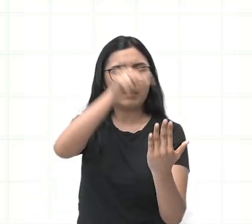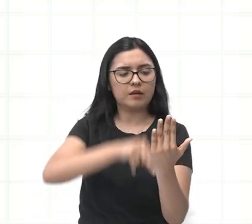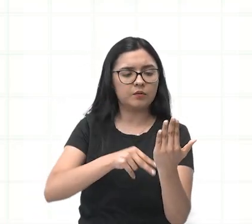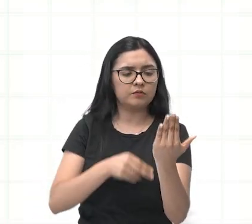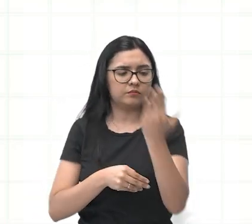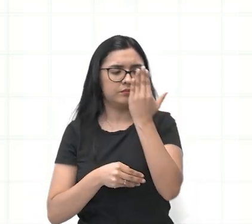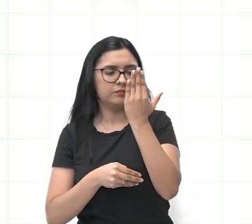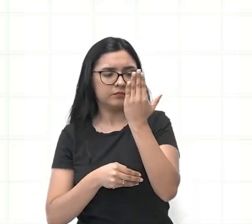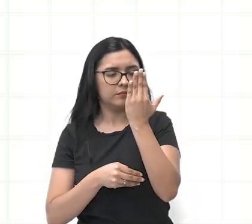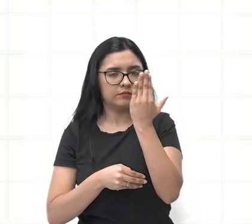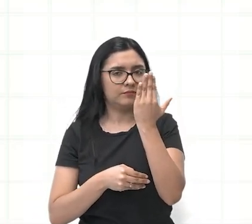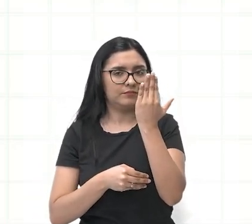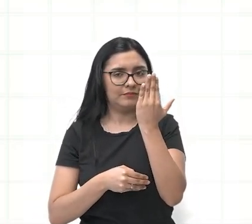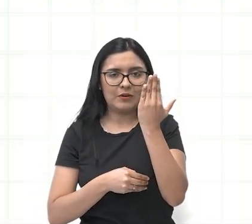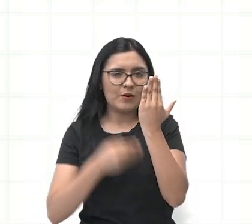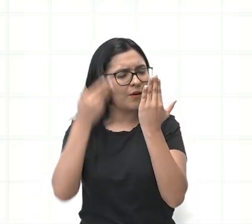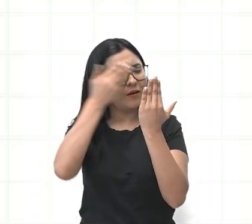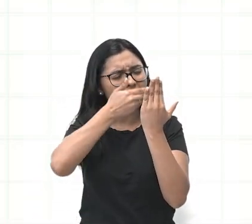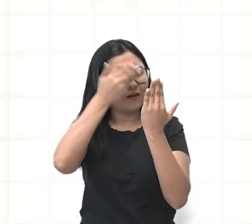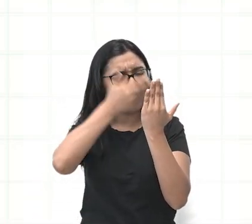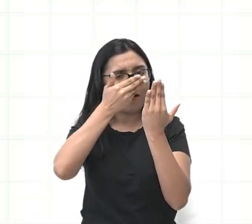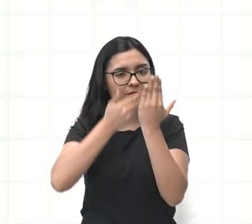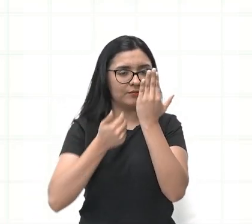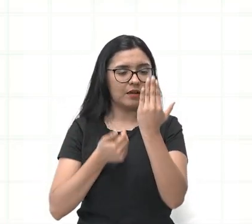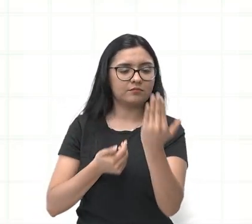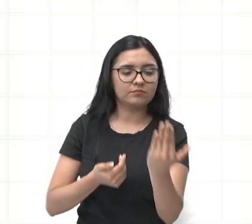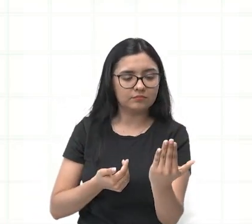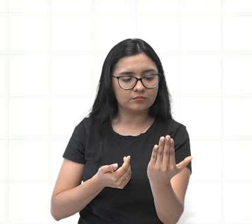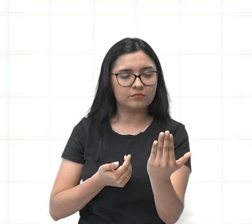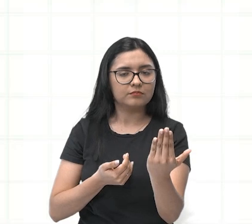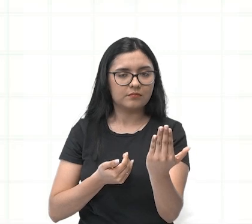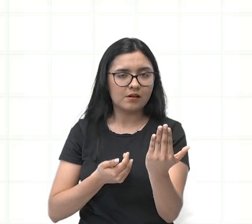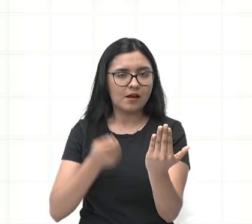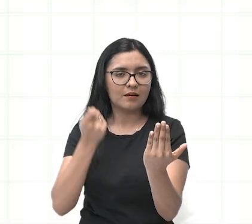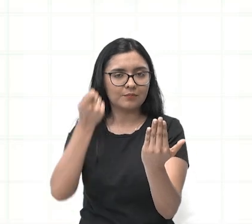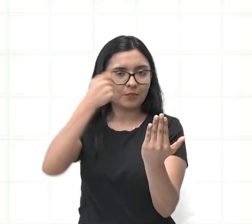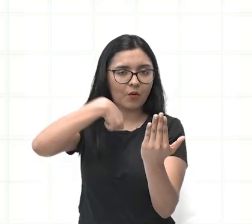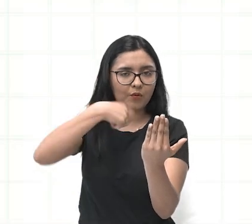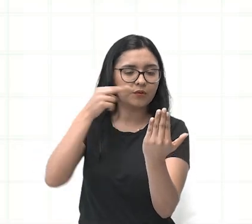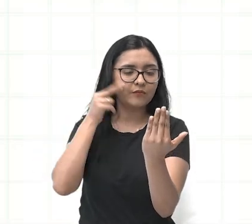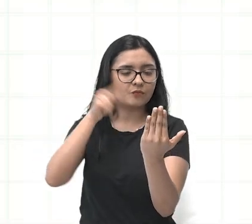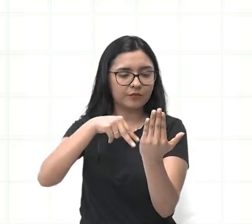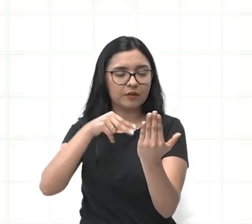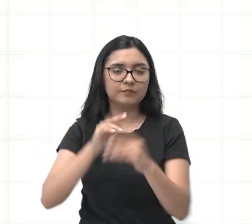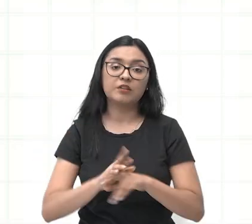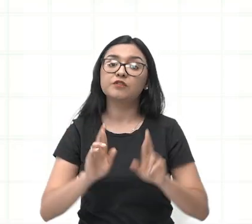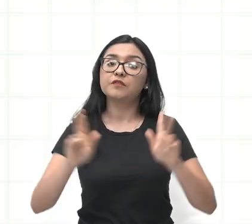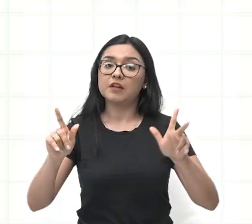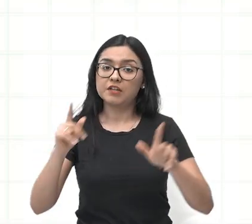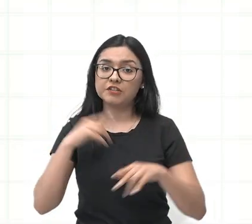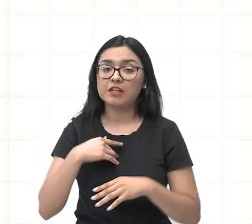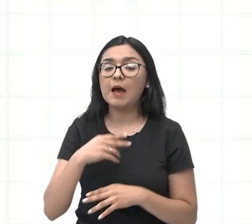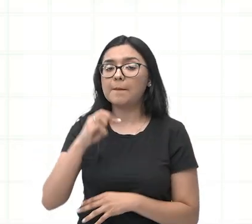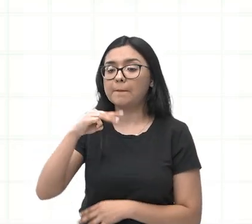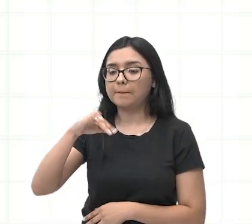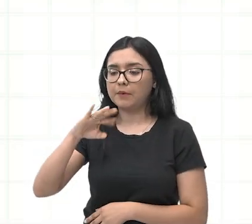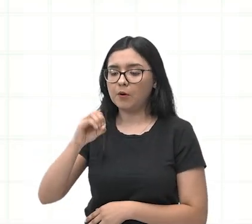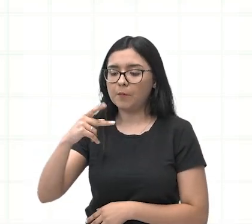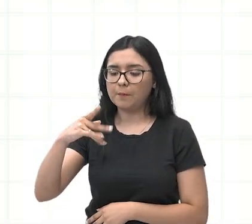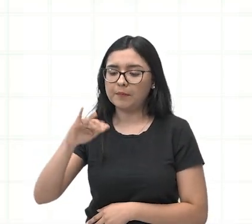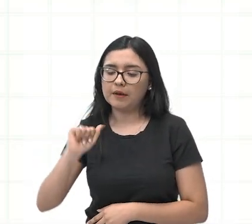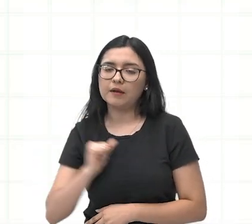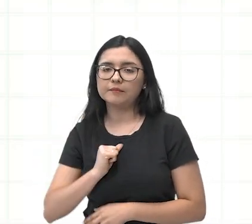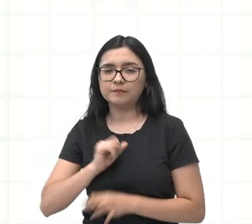muito próximo da sua visão, do seu corpo, né? Do seu campo de visão. Diferente da miopia, que são coisas que